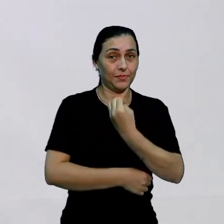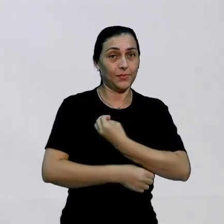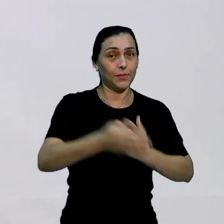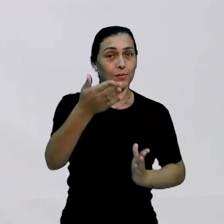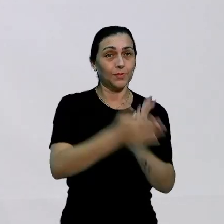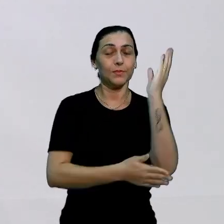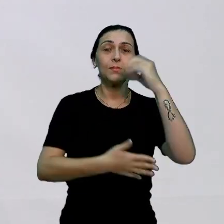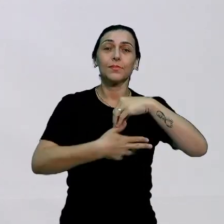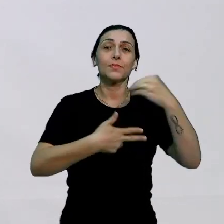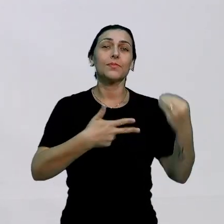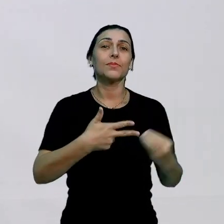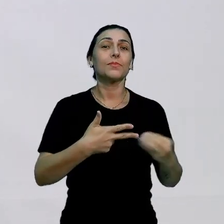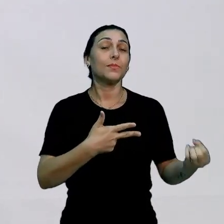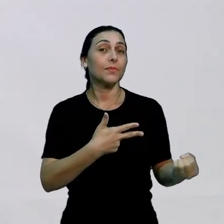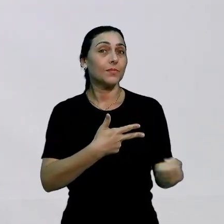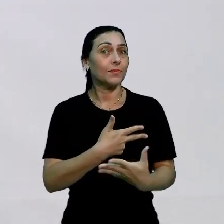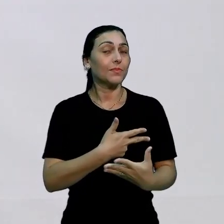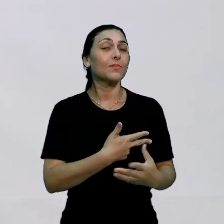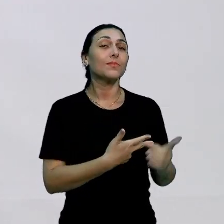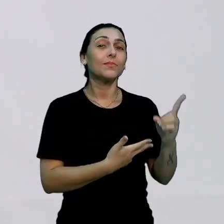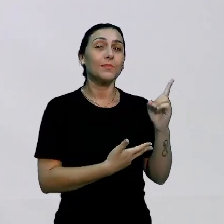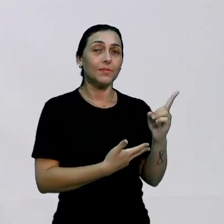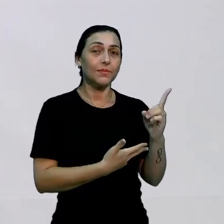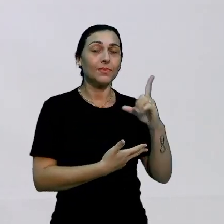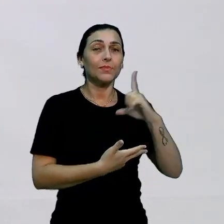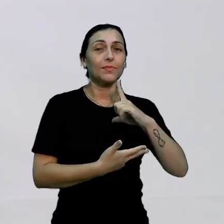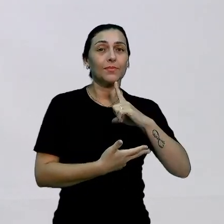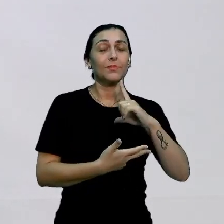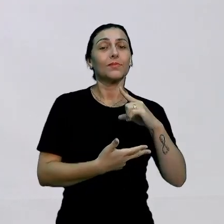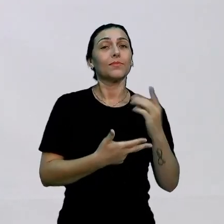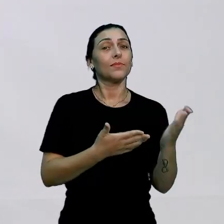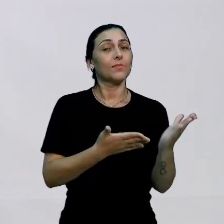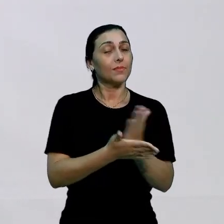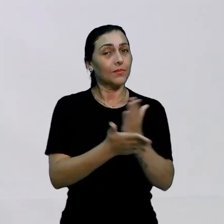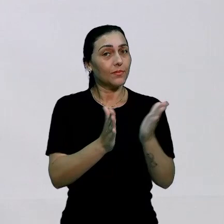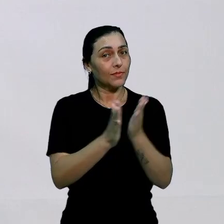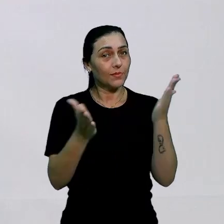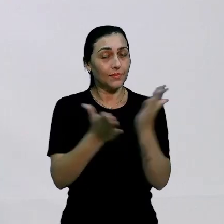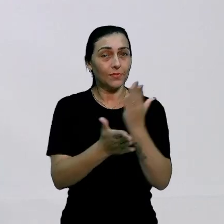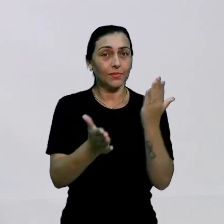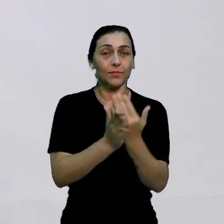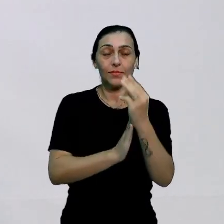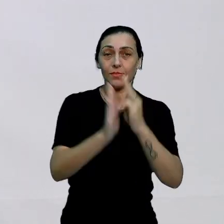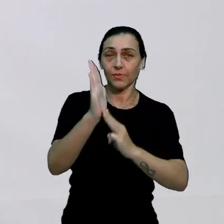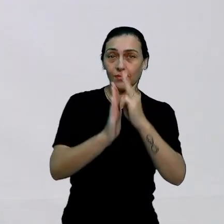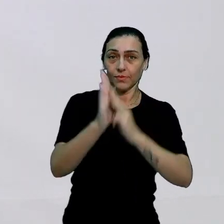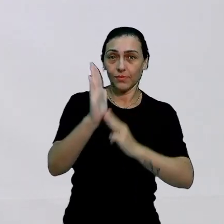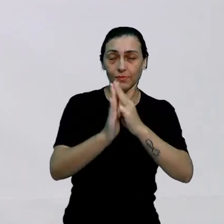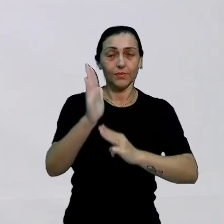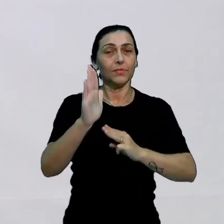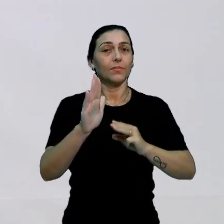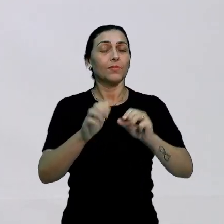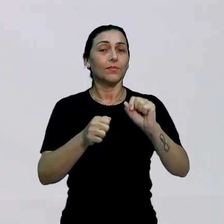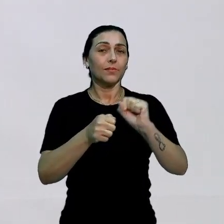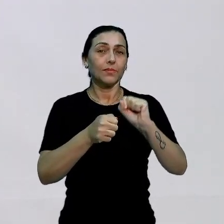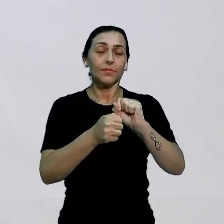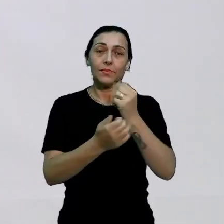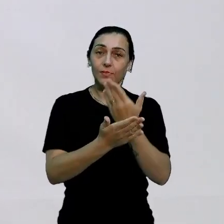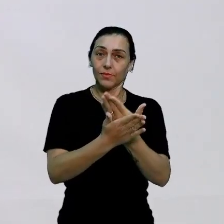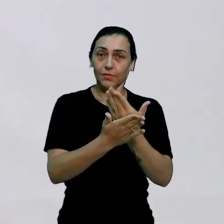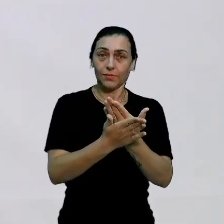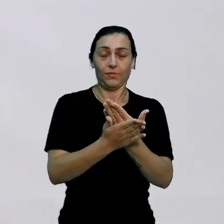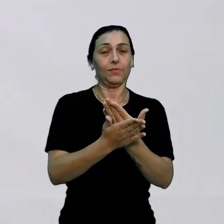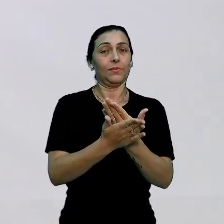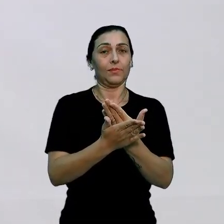no Enem. E a novidade, galerinha, é que nós temos, né, o nosso guia metodológico, vamos estar trabalhando, né? Eu estou com o meu